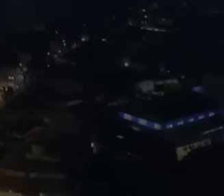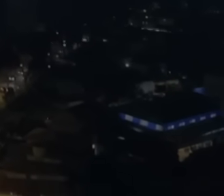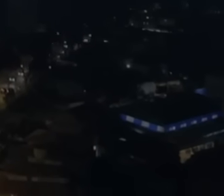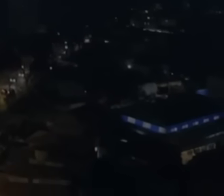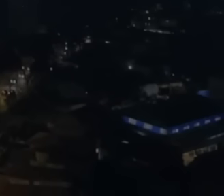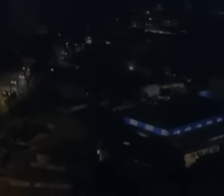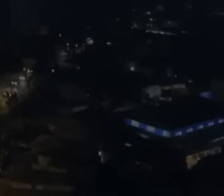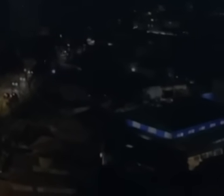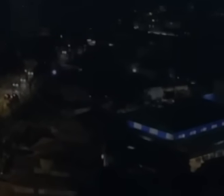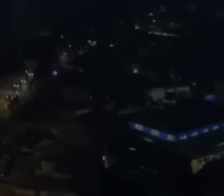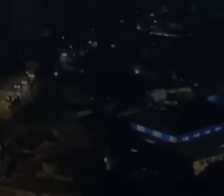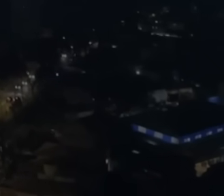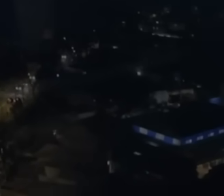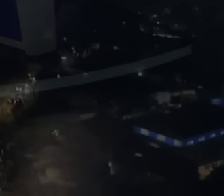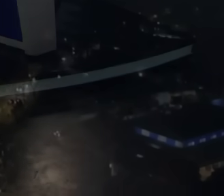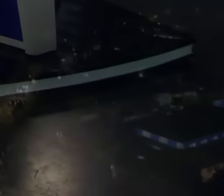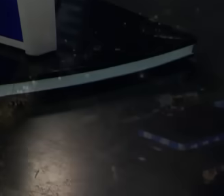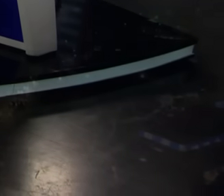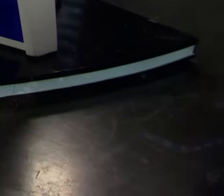Você